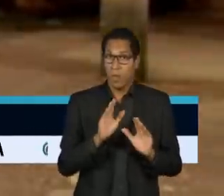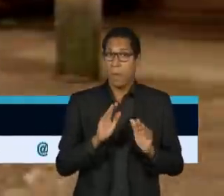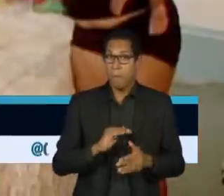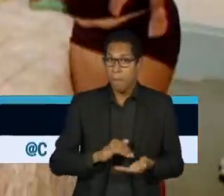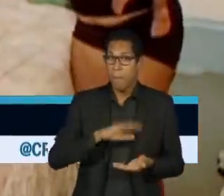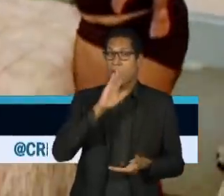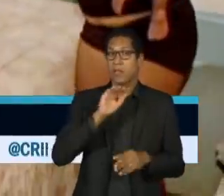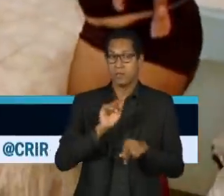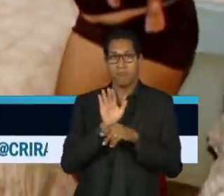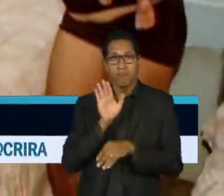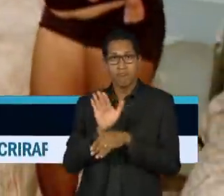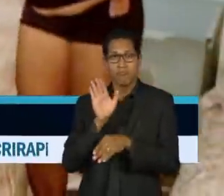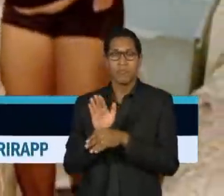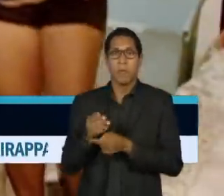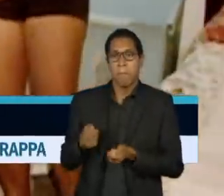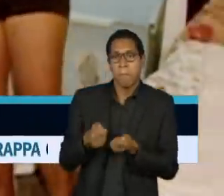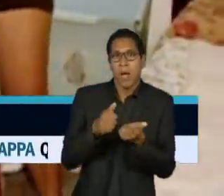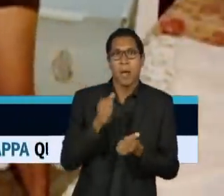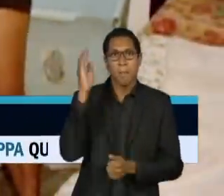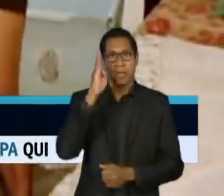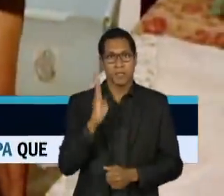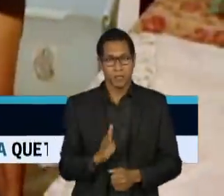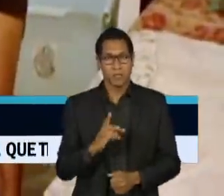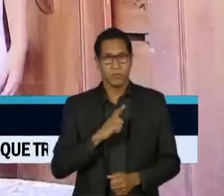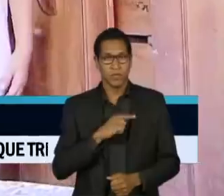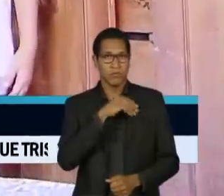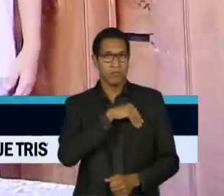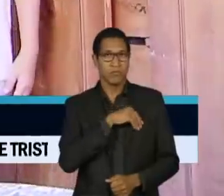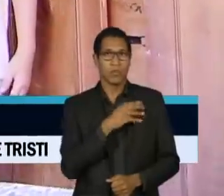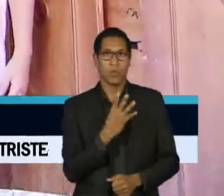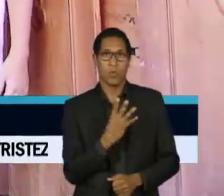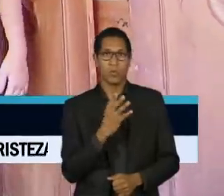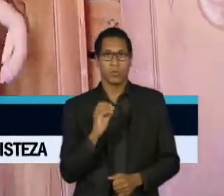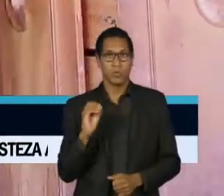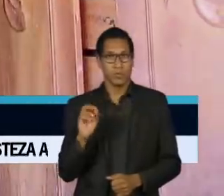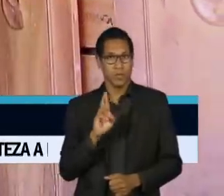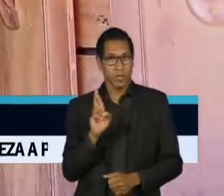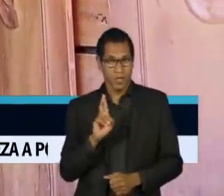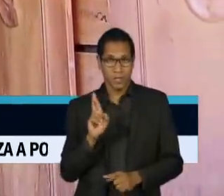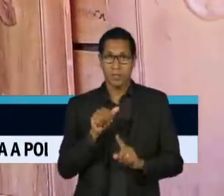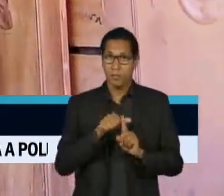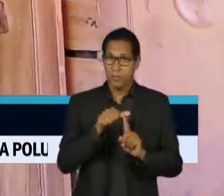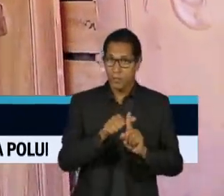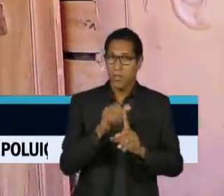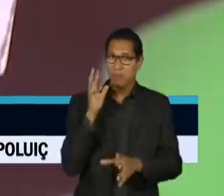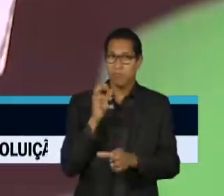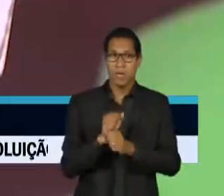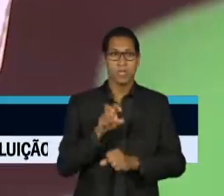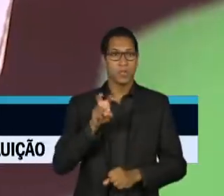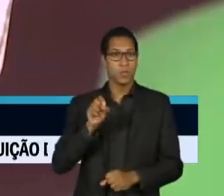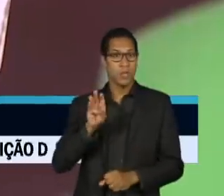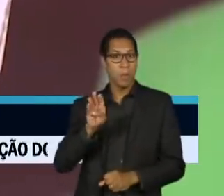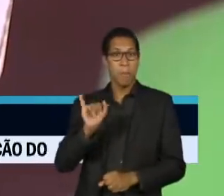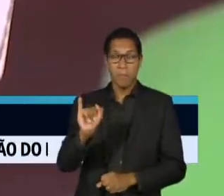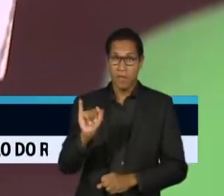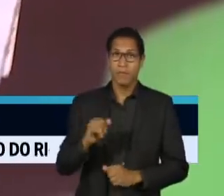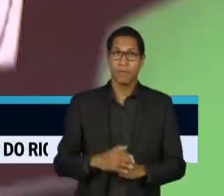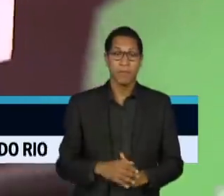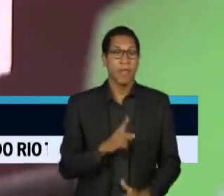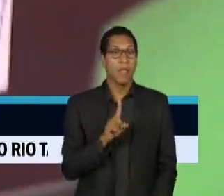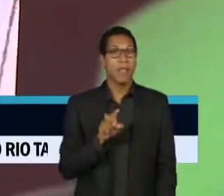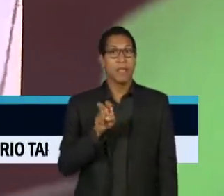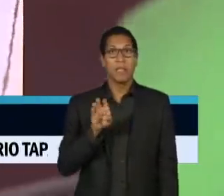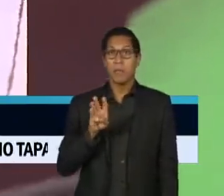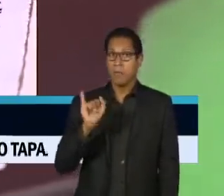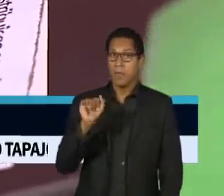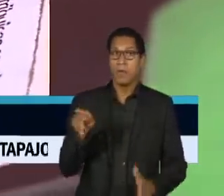o Auxílio Brasil de pelo menos R$ 400 por mês, uma conta que chega a 50 bilhões. 15 bi devem beneficiar o